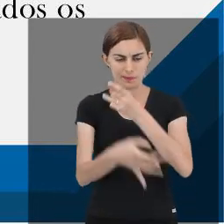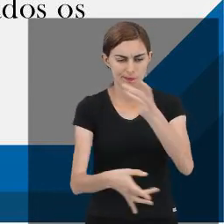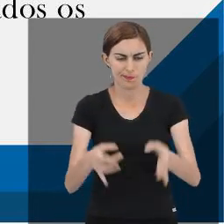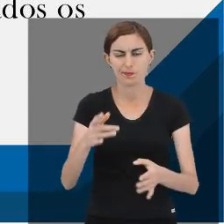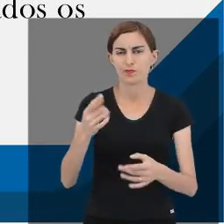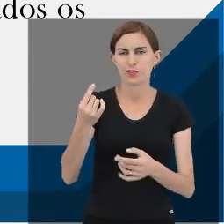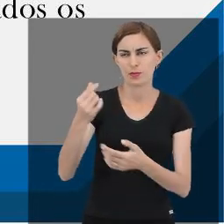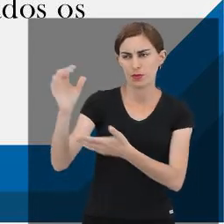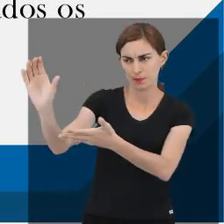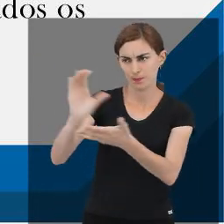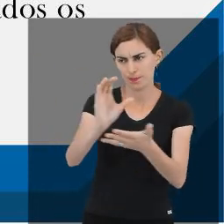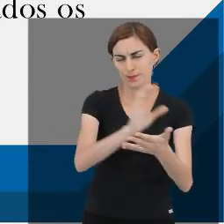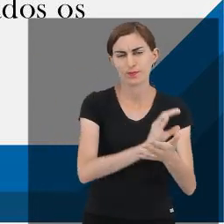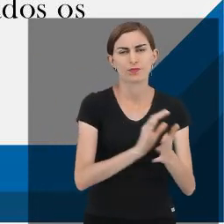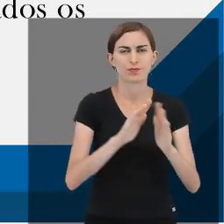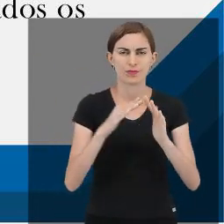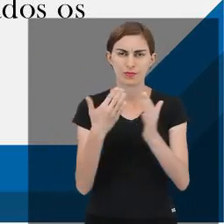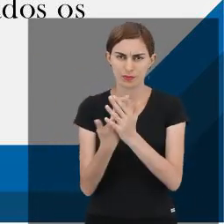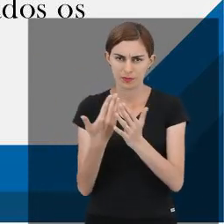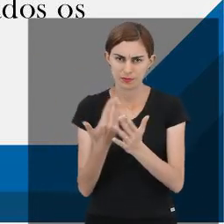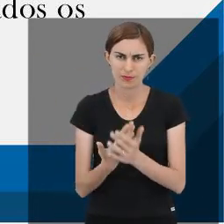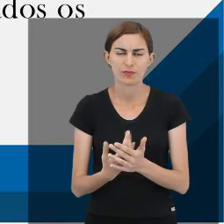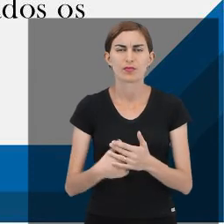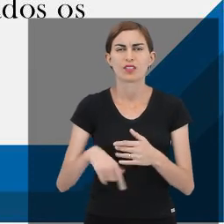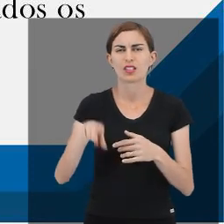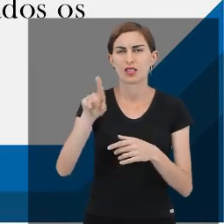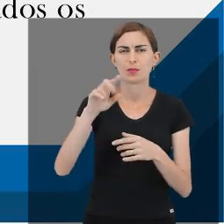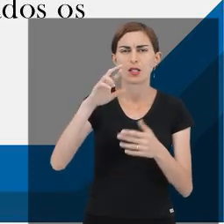recursos escolares, elevados níveis de